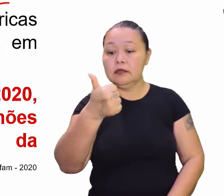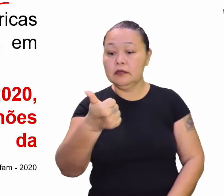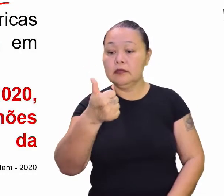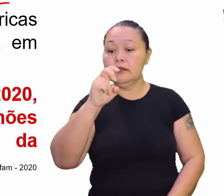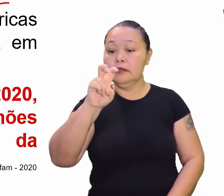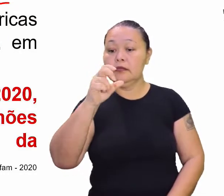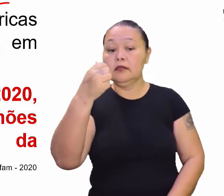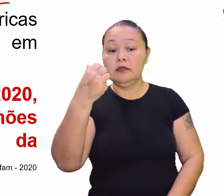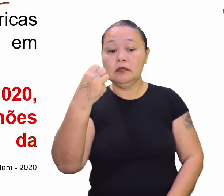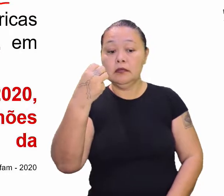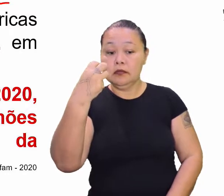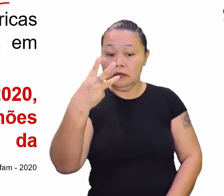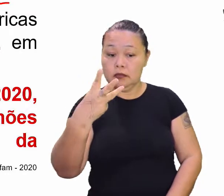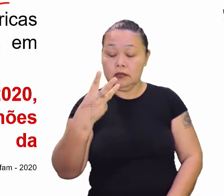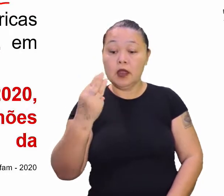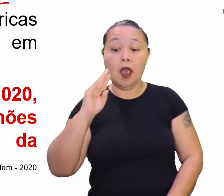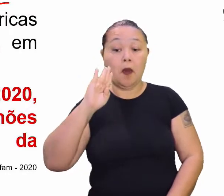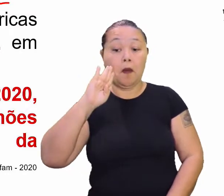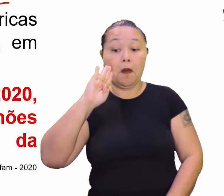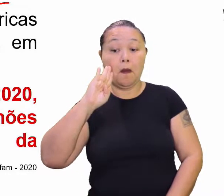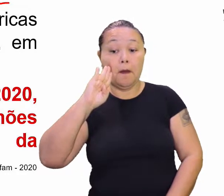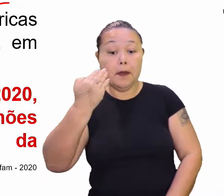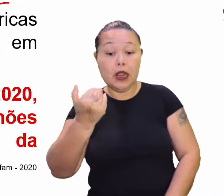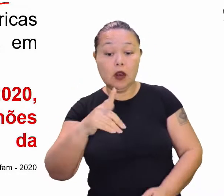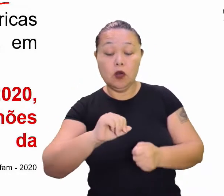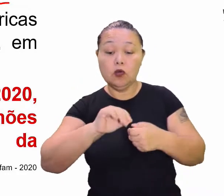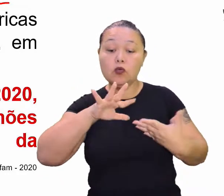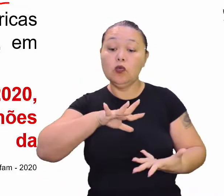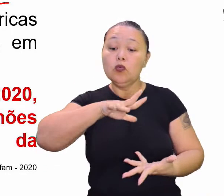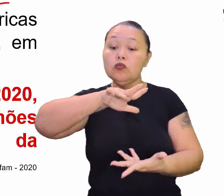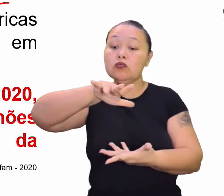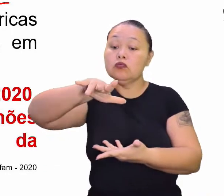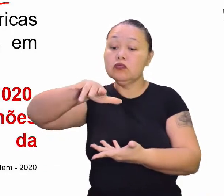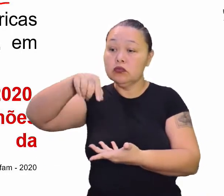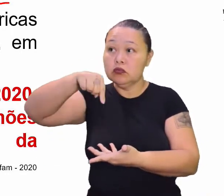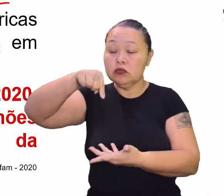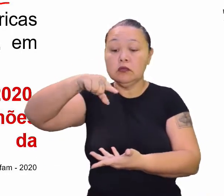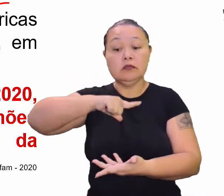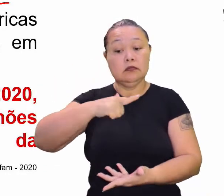2.153 bilionários do planeta Terra em 2020